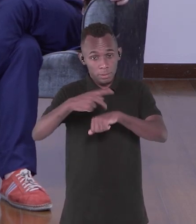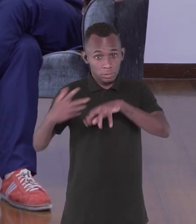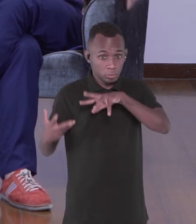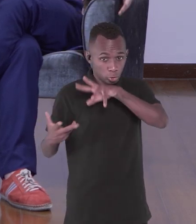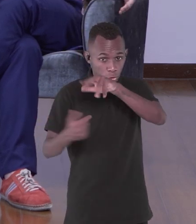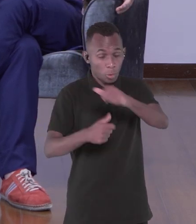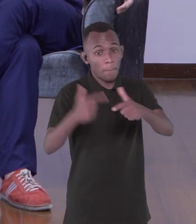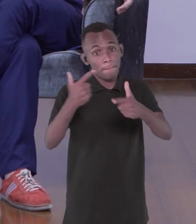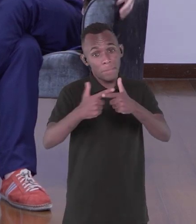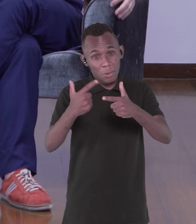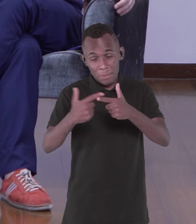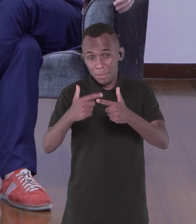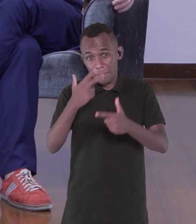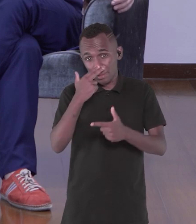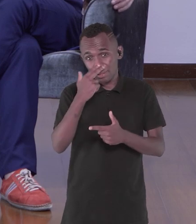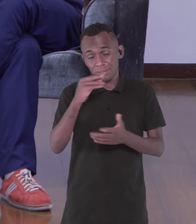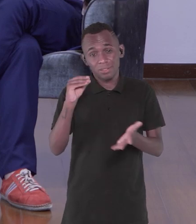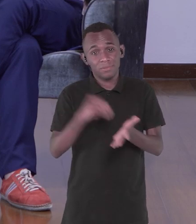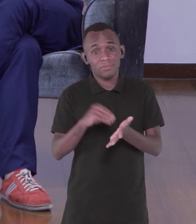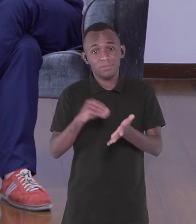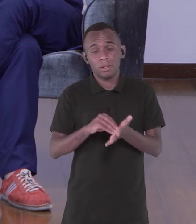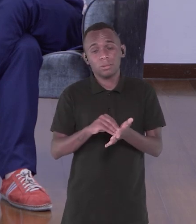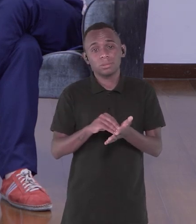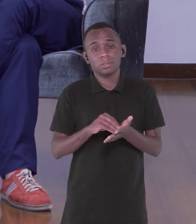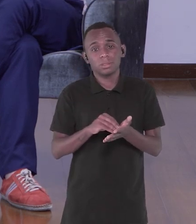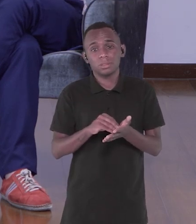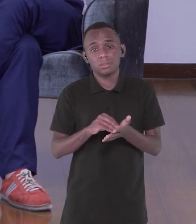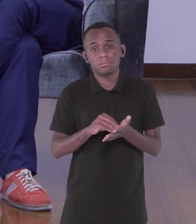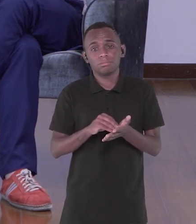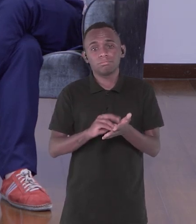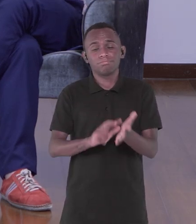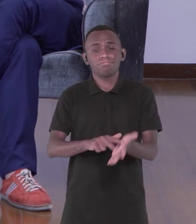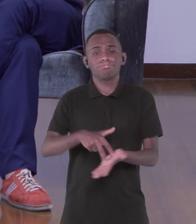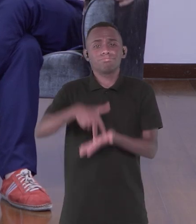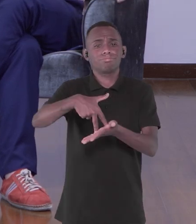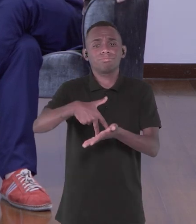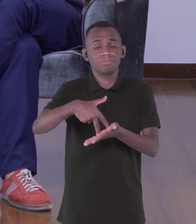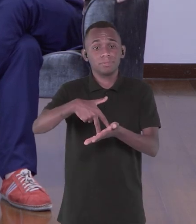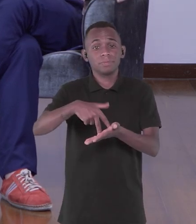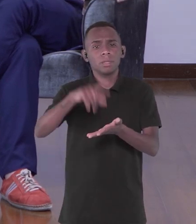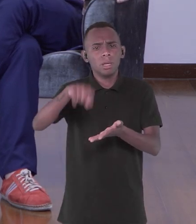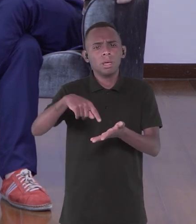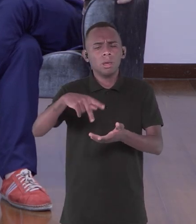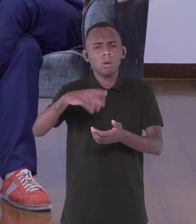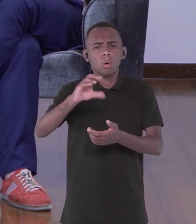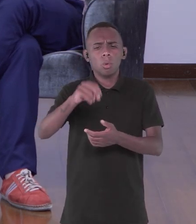também, de falta de credibilidade. Mas o que é a ONU? A ONU são os países.